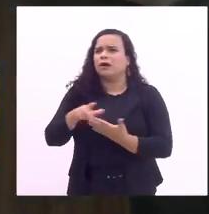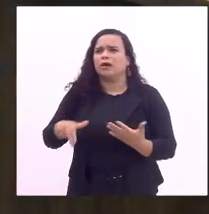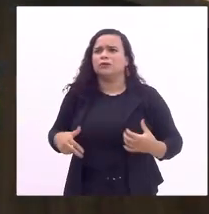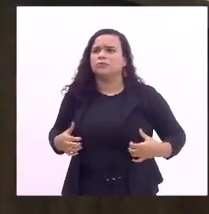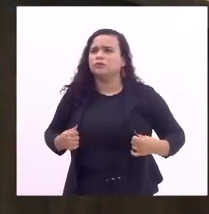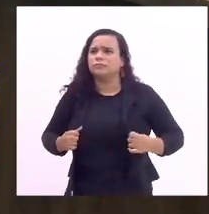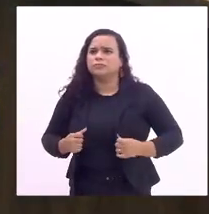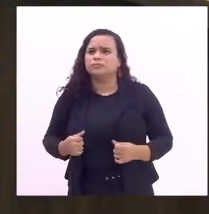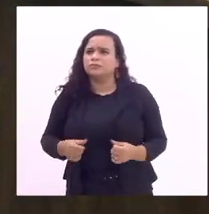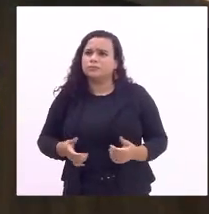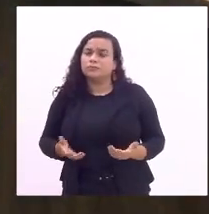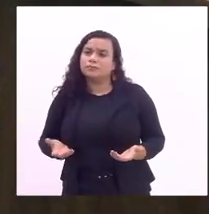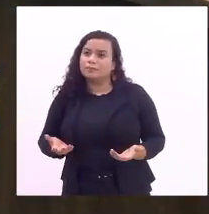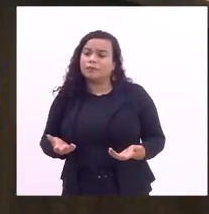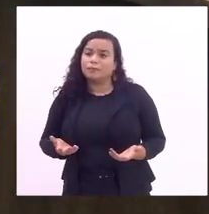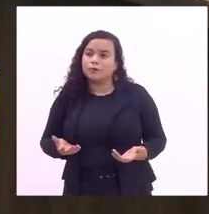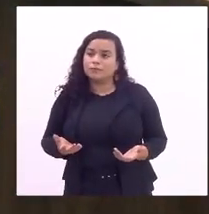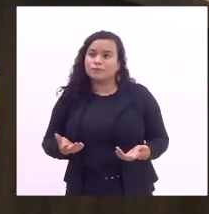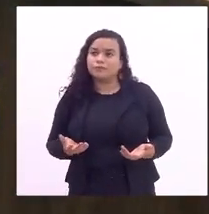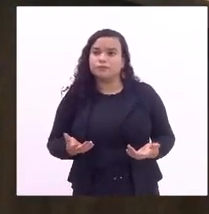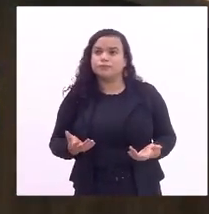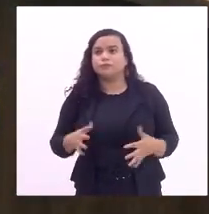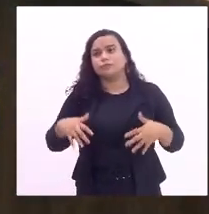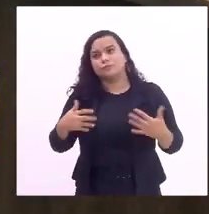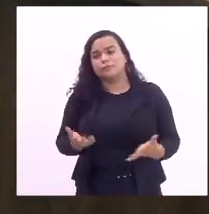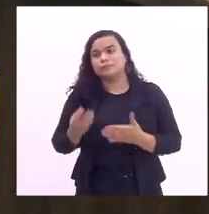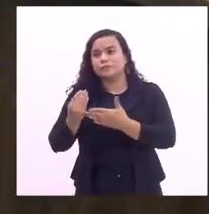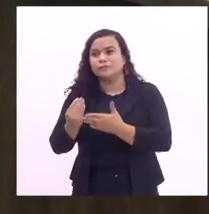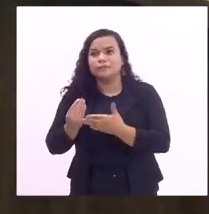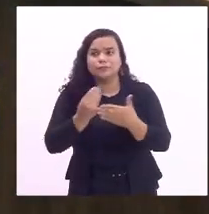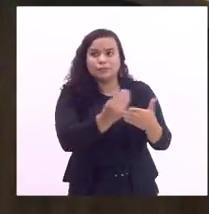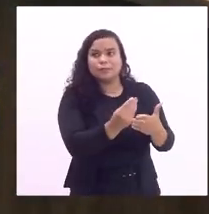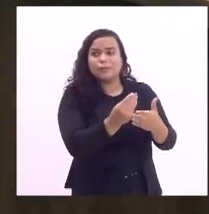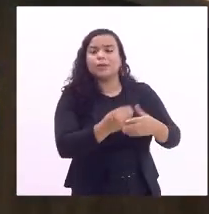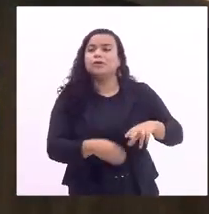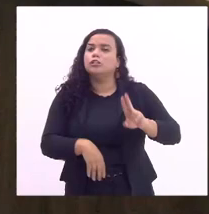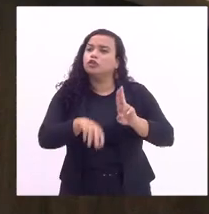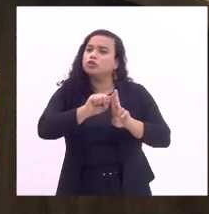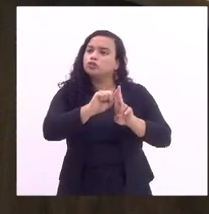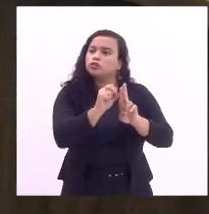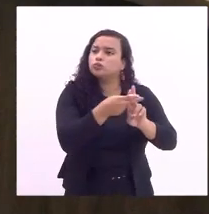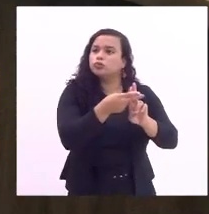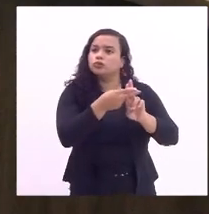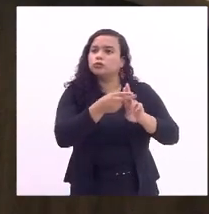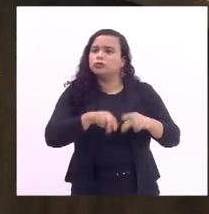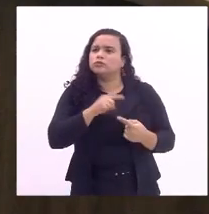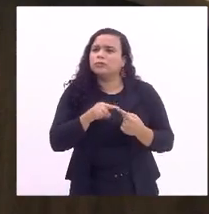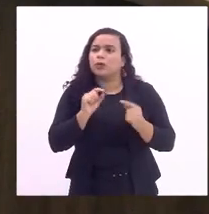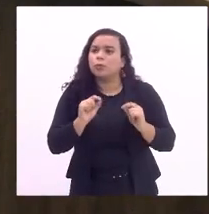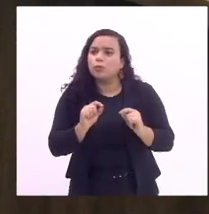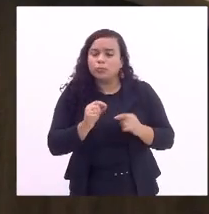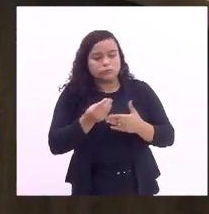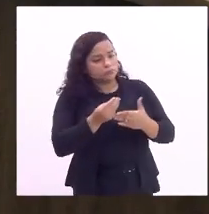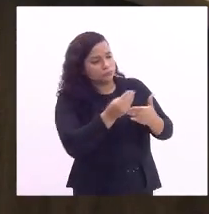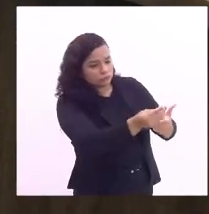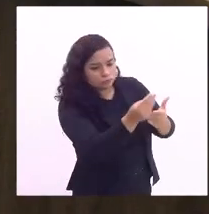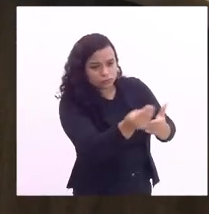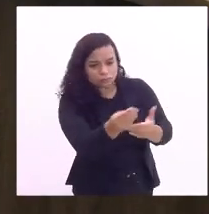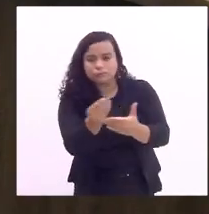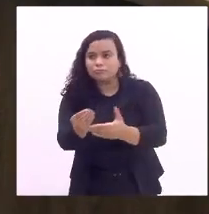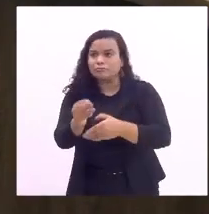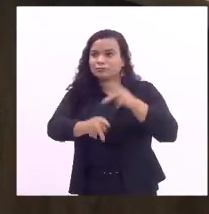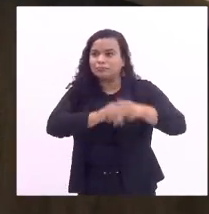dos laboratórios. Canalizar isso para o SUS, no sentido de viabilizar